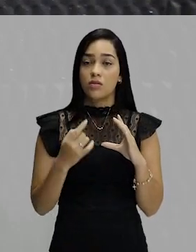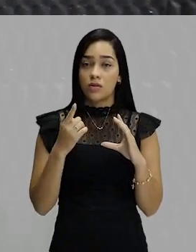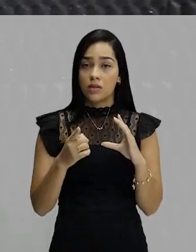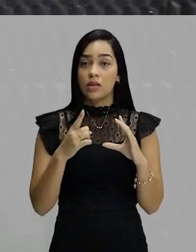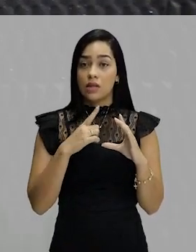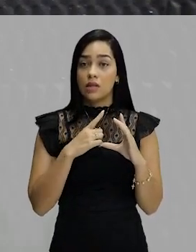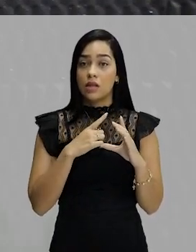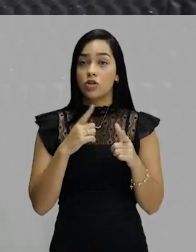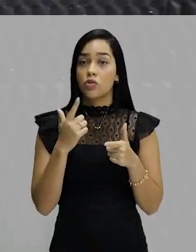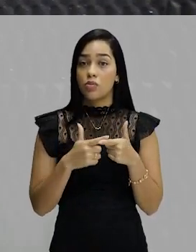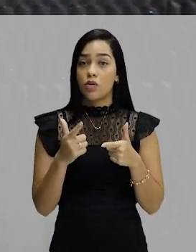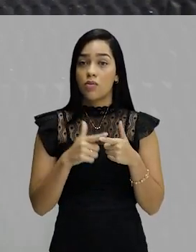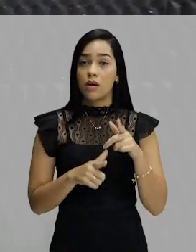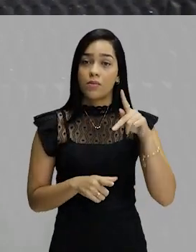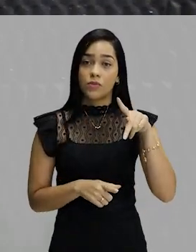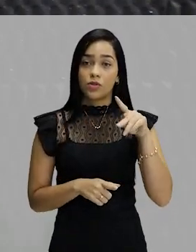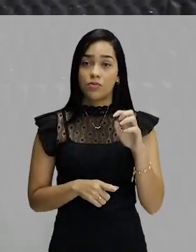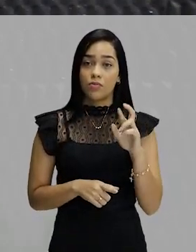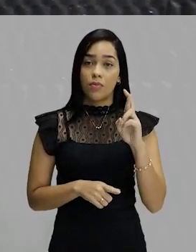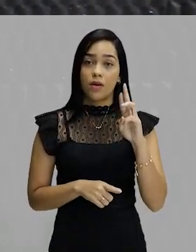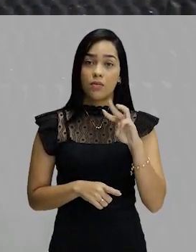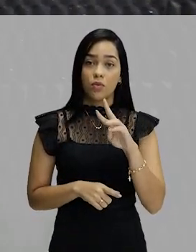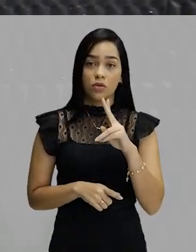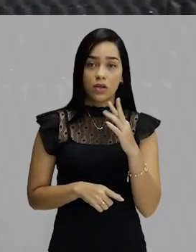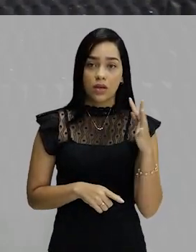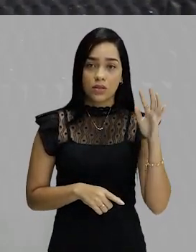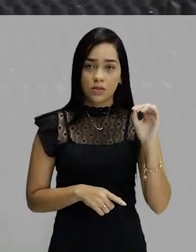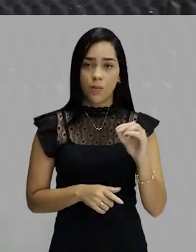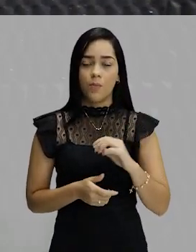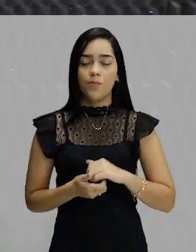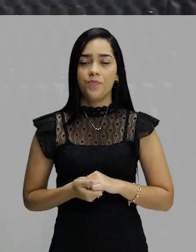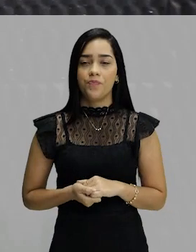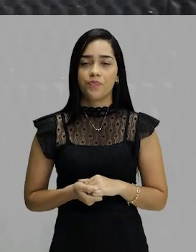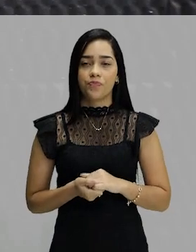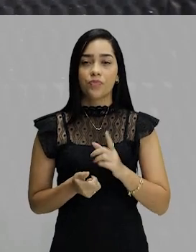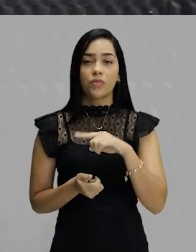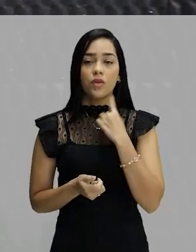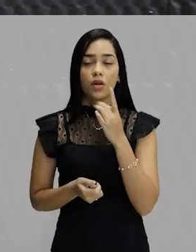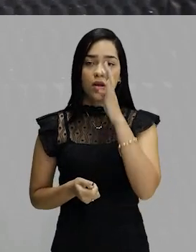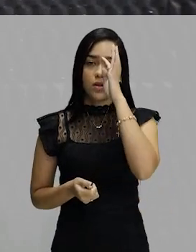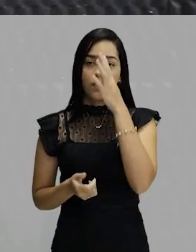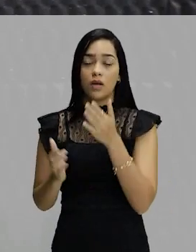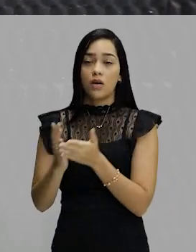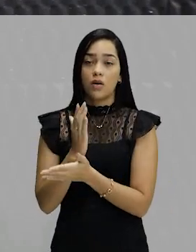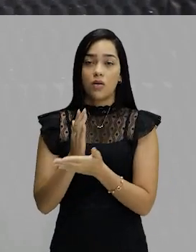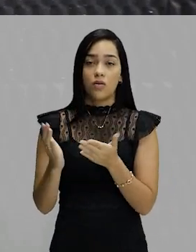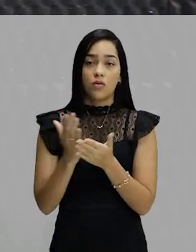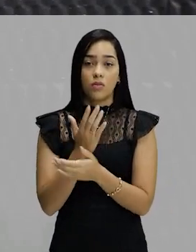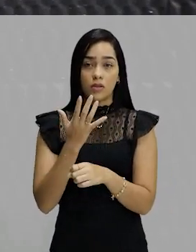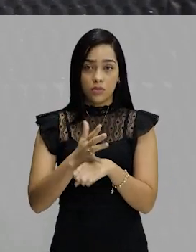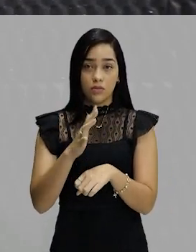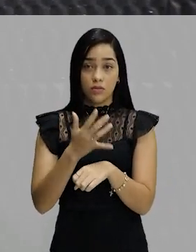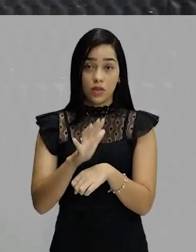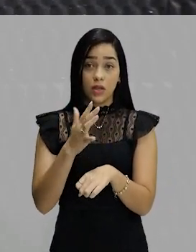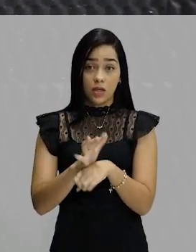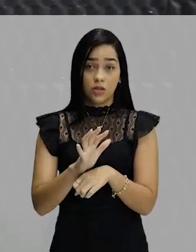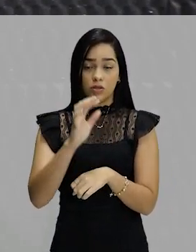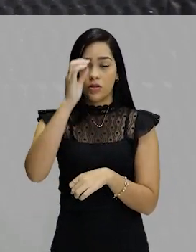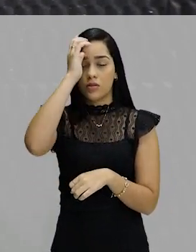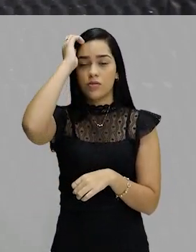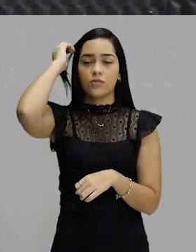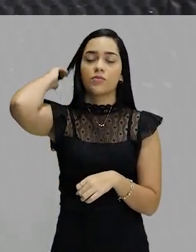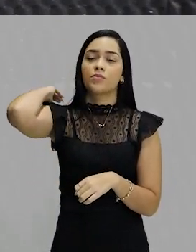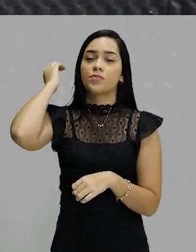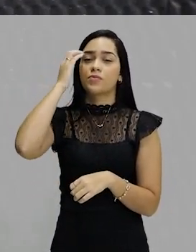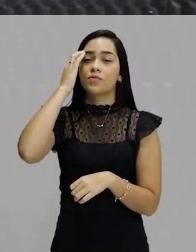está diante de um problema de permutação. Tá? Então, a gente vai resolver alguns exercícios sobre esse tema